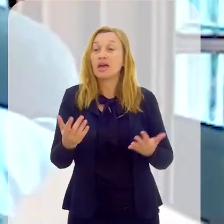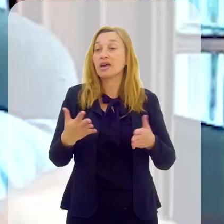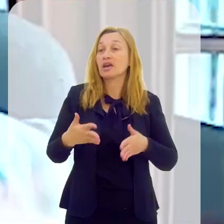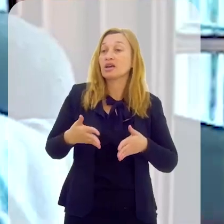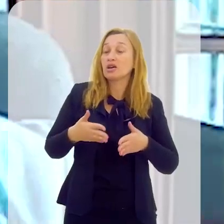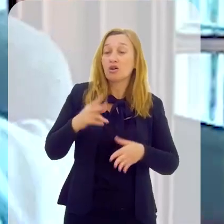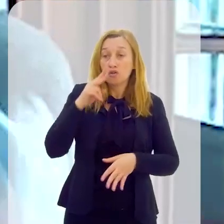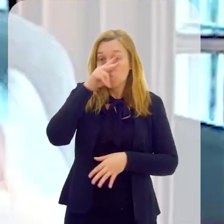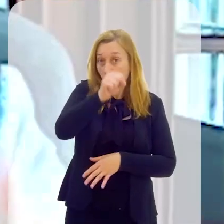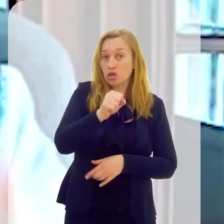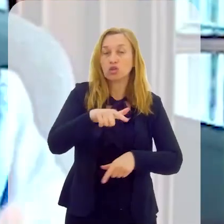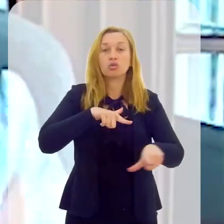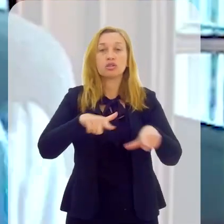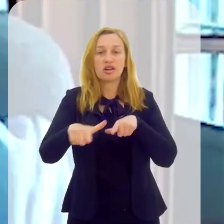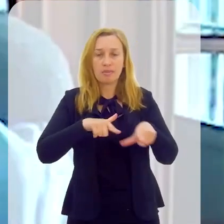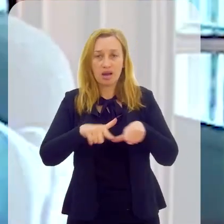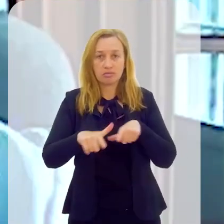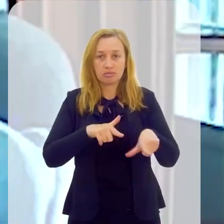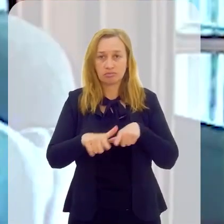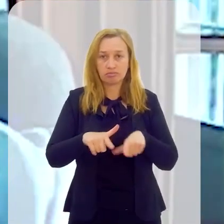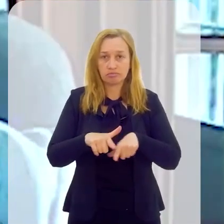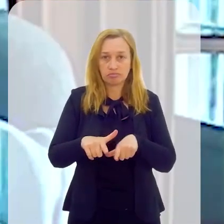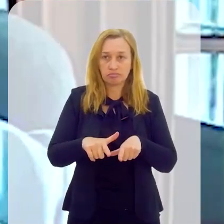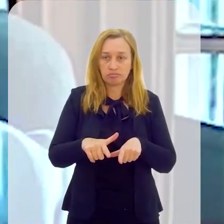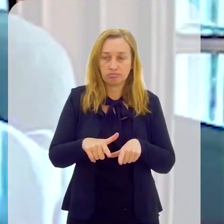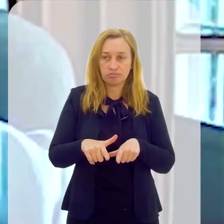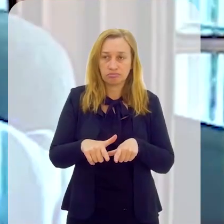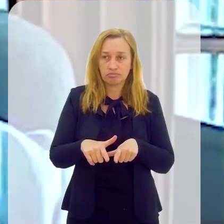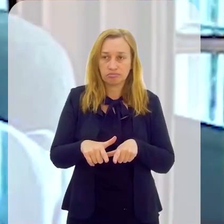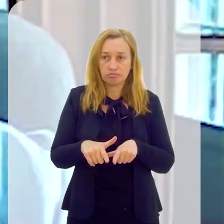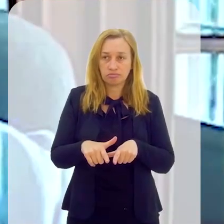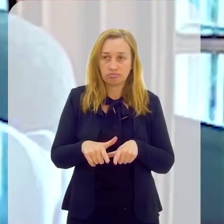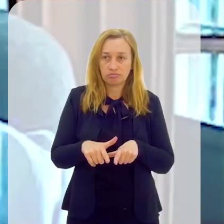fundamental. E aí entra fortemente o trabalho